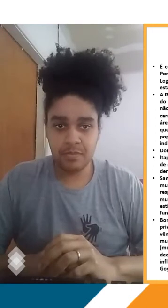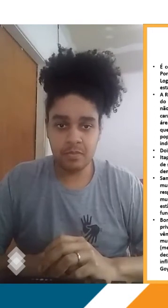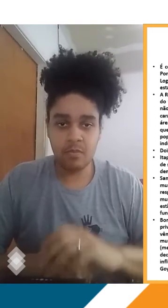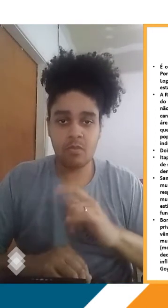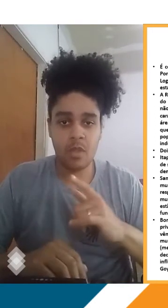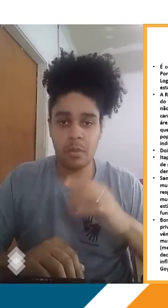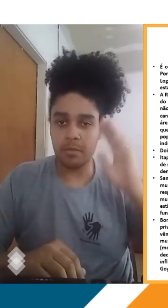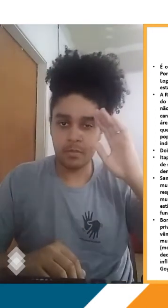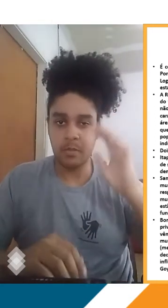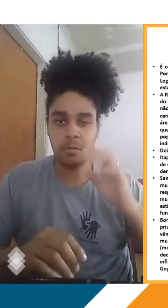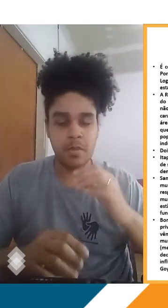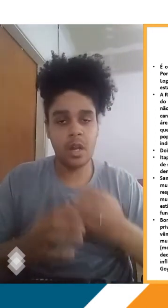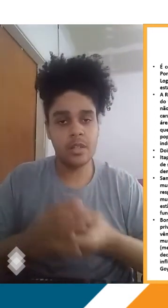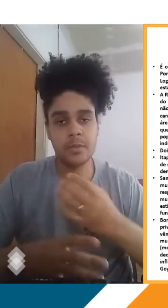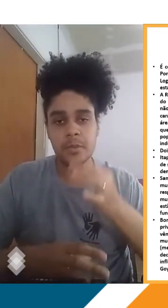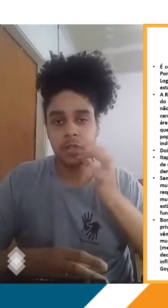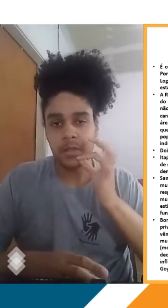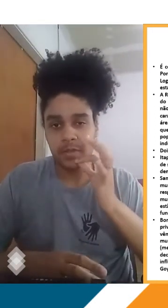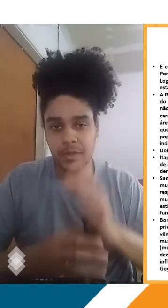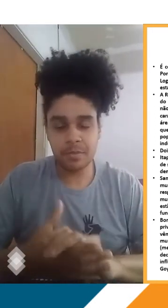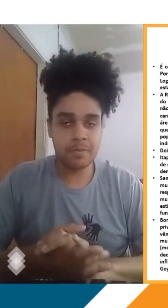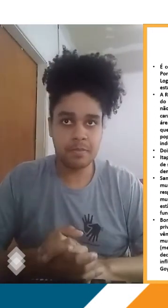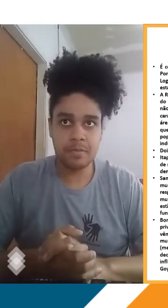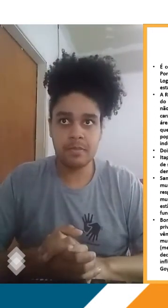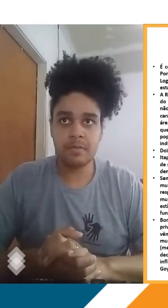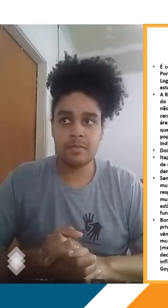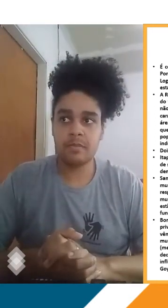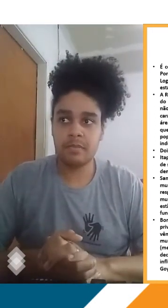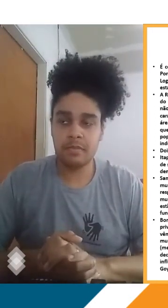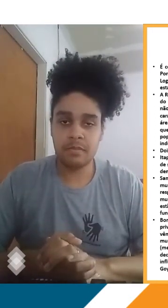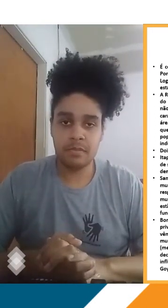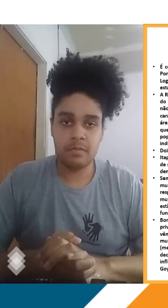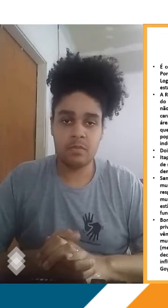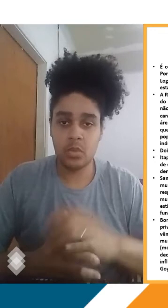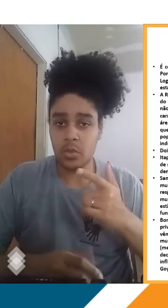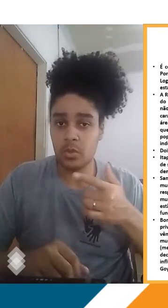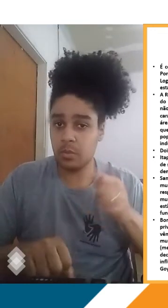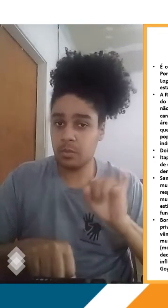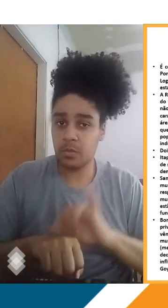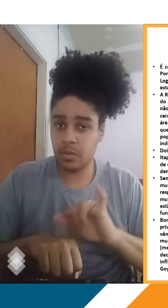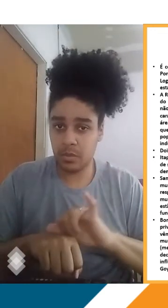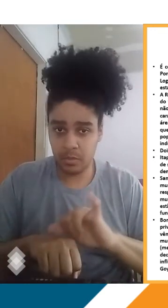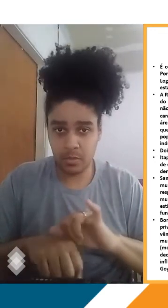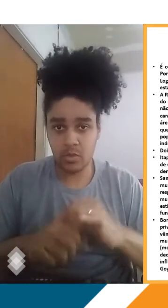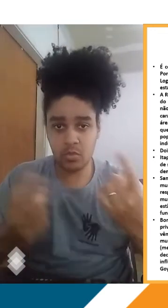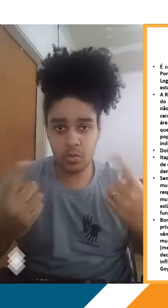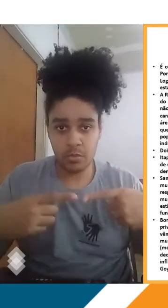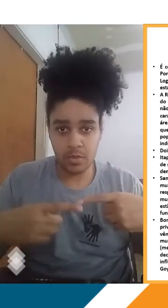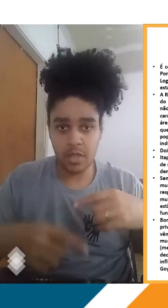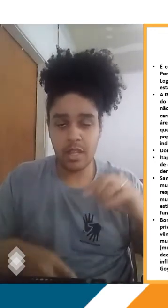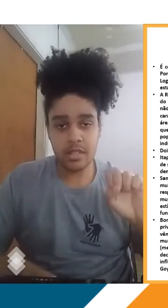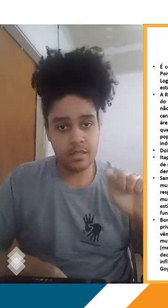cafeeira, responsável pela consolidação da ocupação dessa porção do território fluminense. 2 municípios despontam como